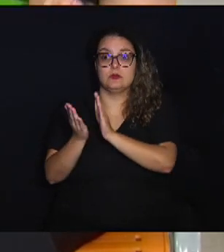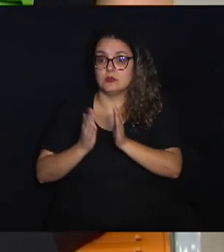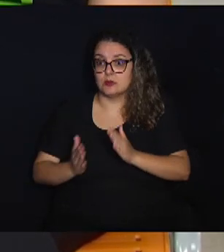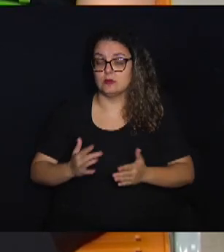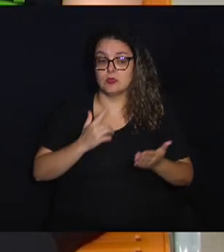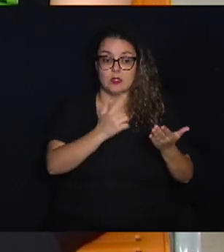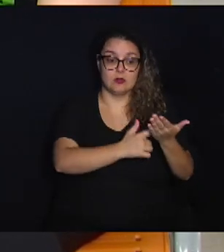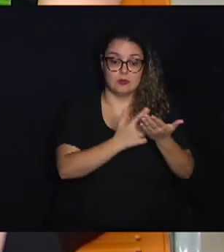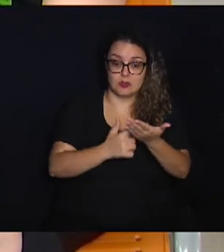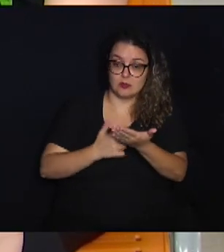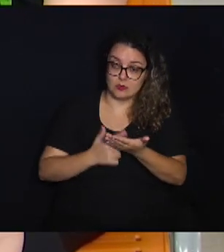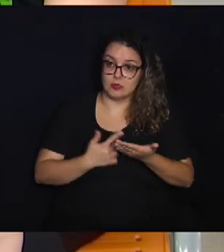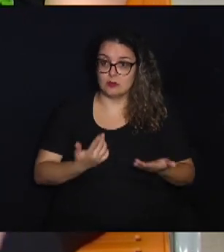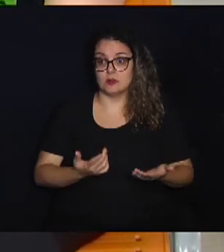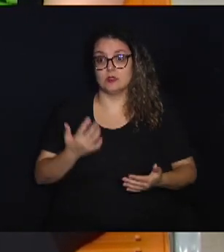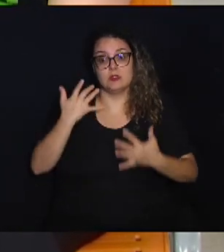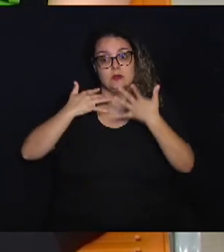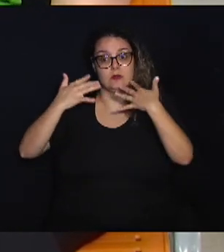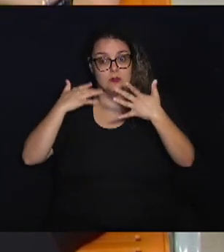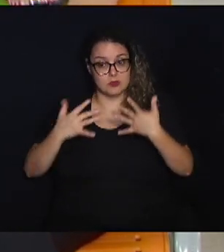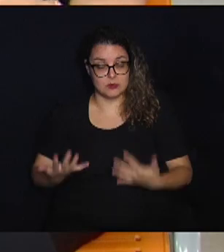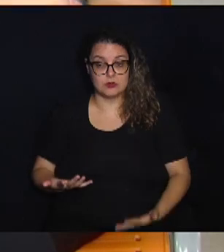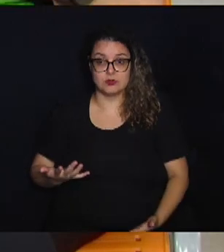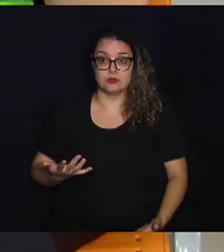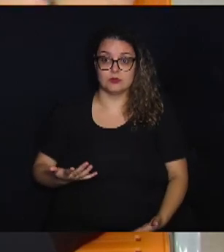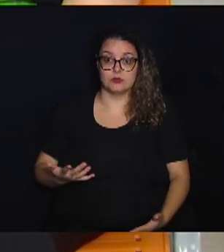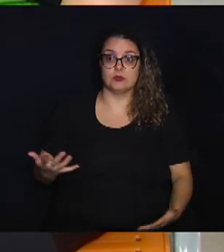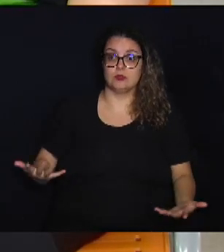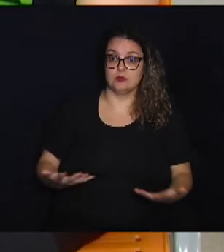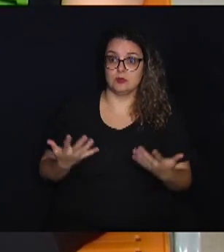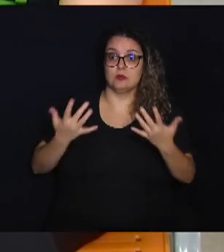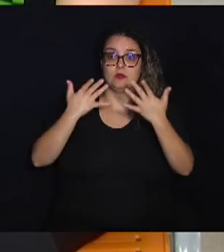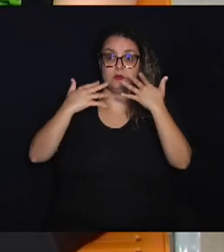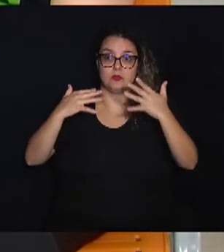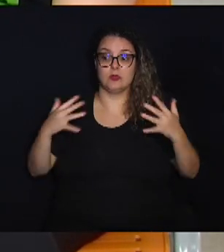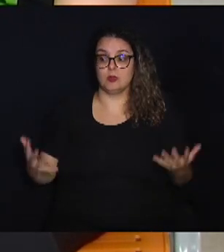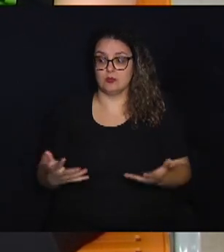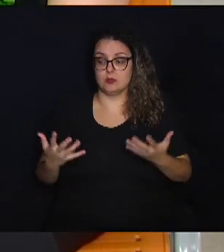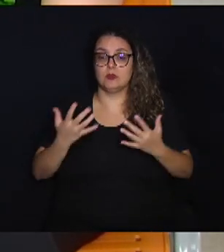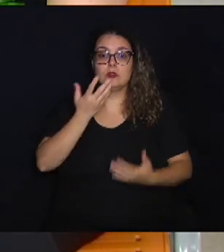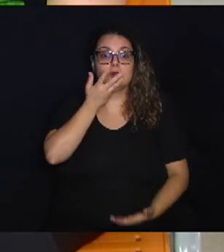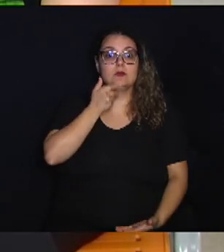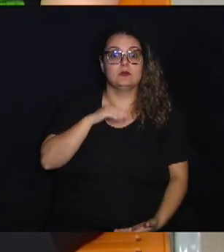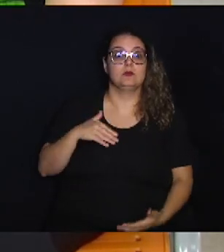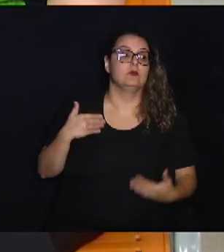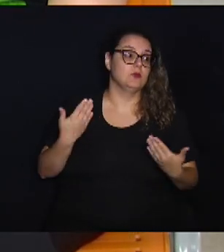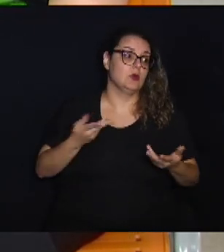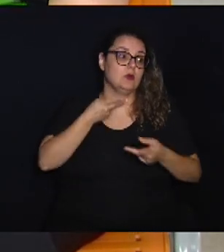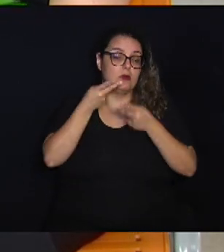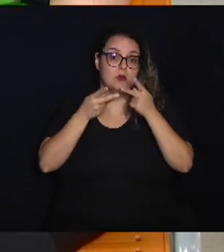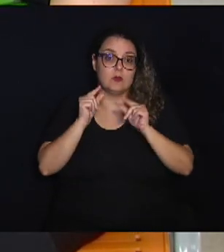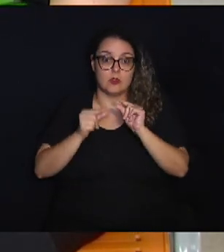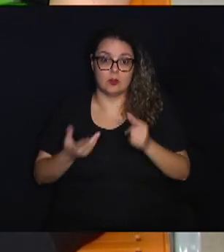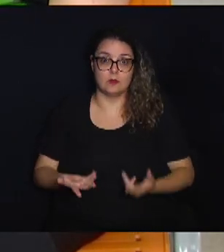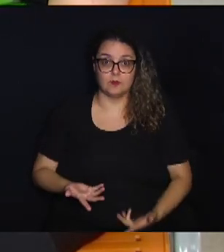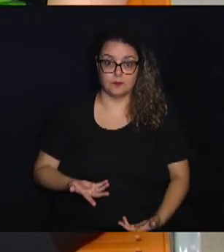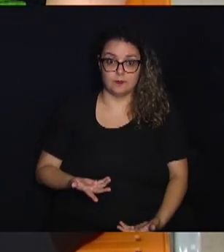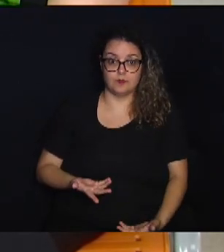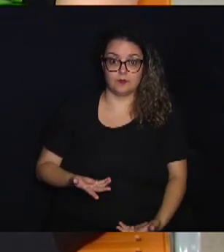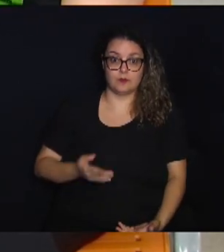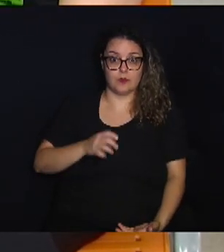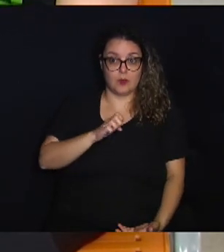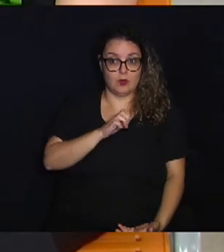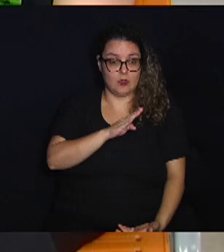livrarias, onde esse interesse pode ser fomentado, né, despertado nessas crianças. Bom, vamos falar um pouquinho sobre o